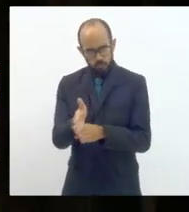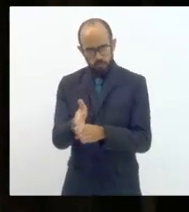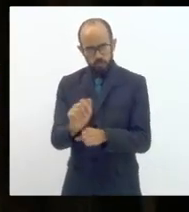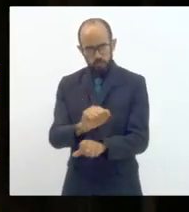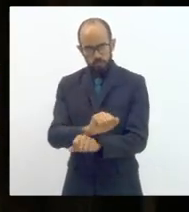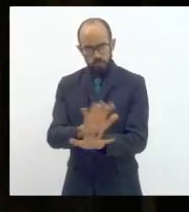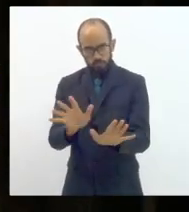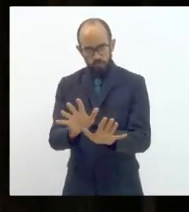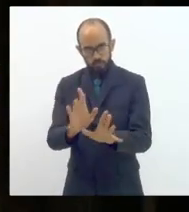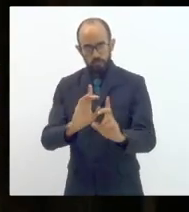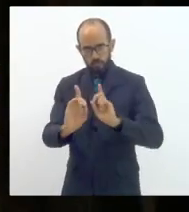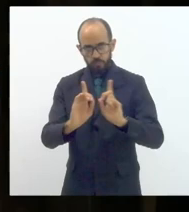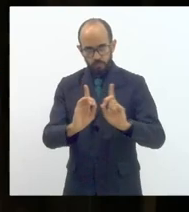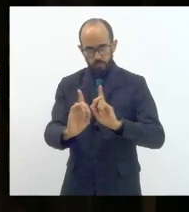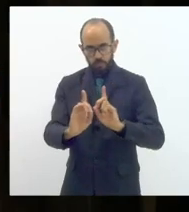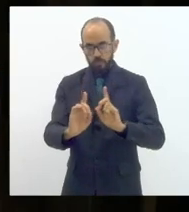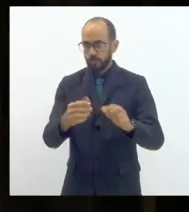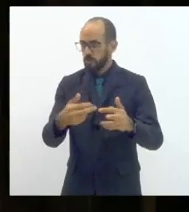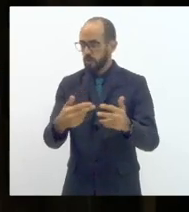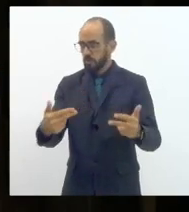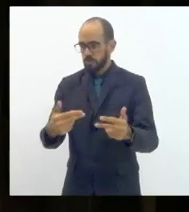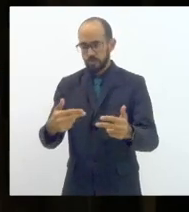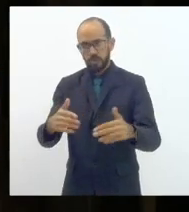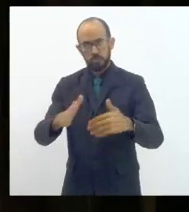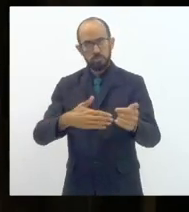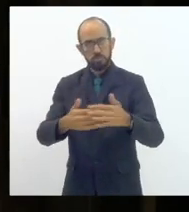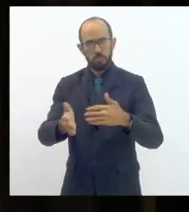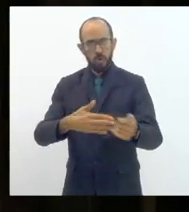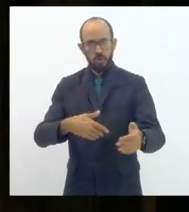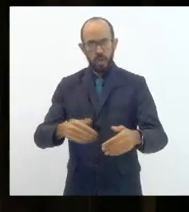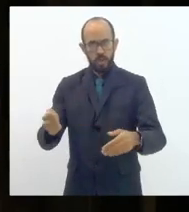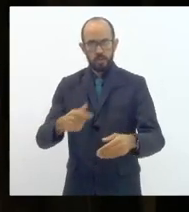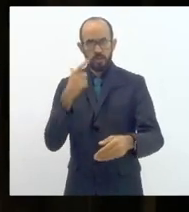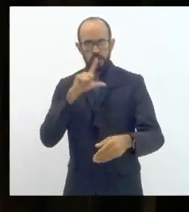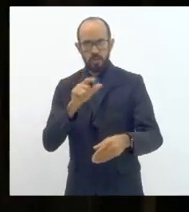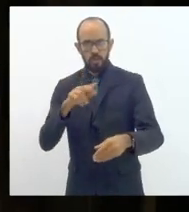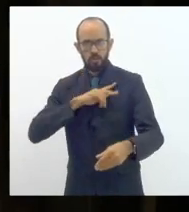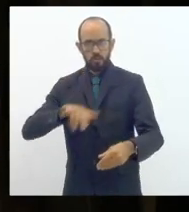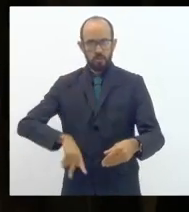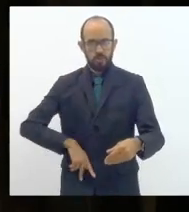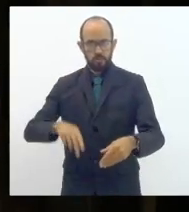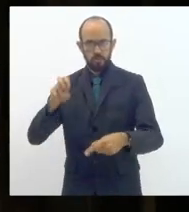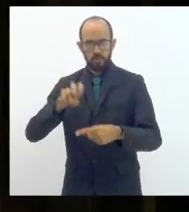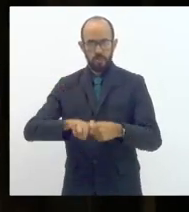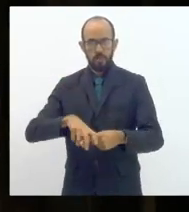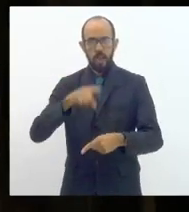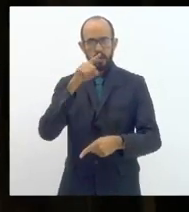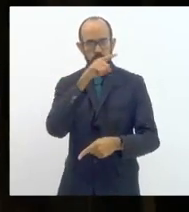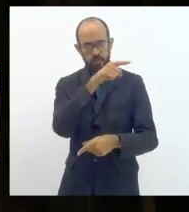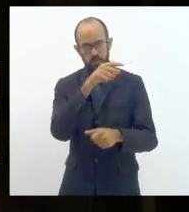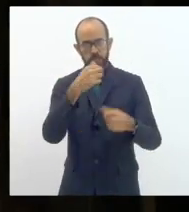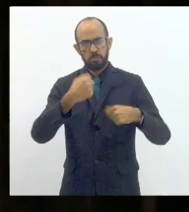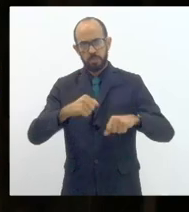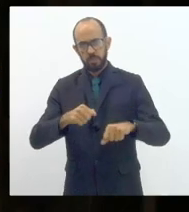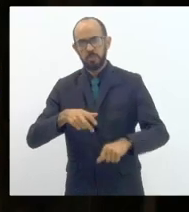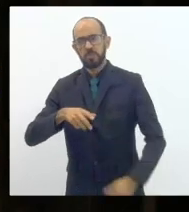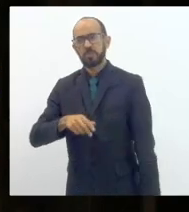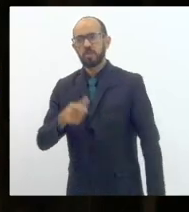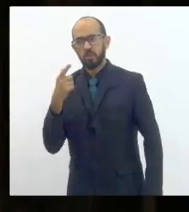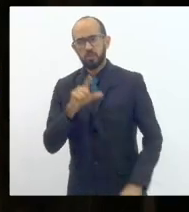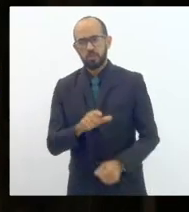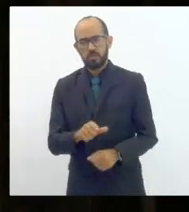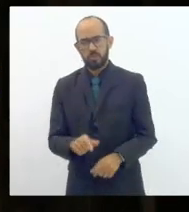o diálogo, são pontos que, independente de quem for eleito presidente, que sentar naquela cadeira, tem que manter.